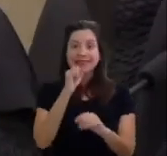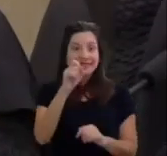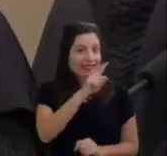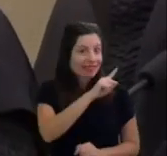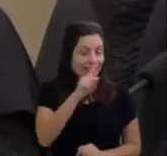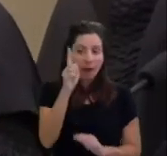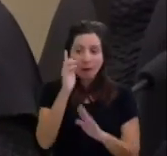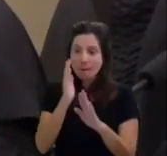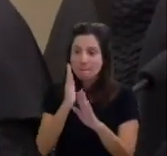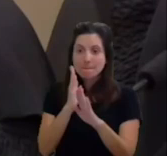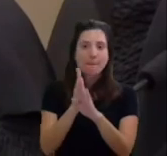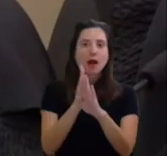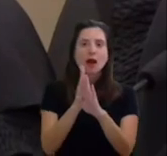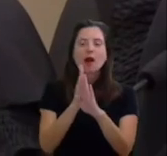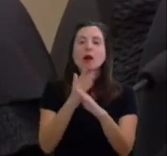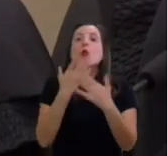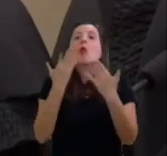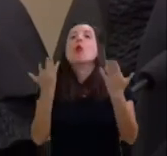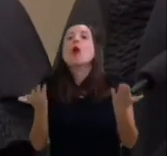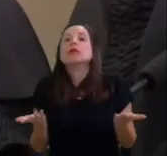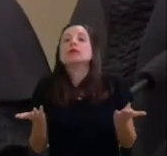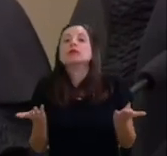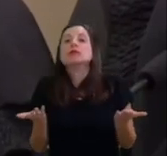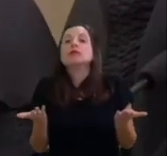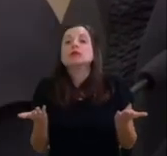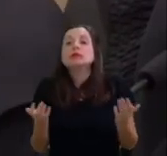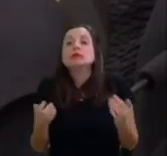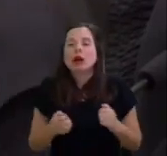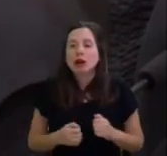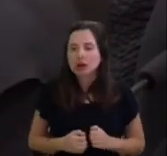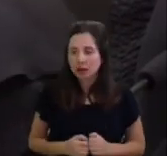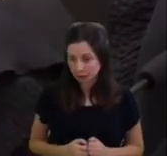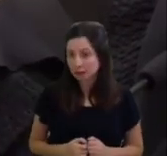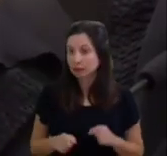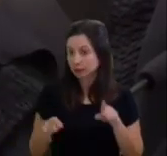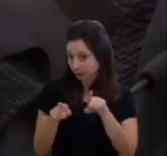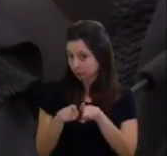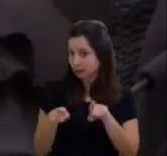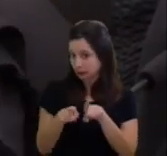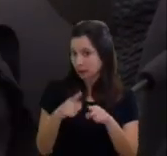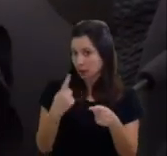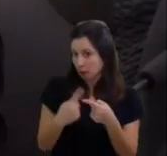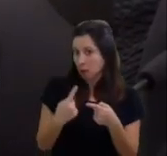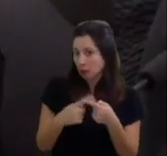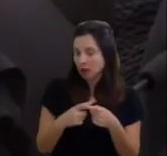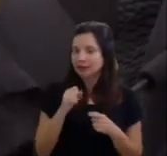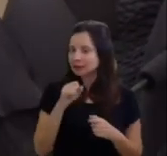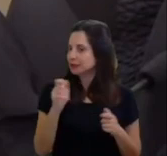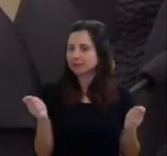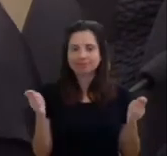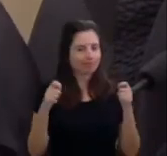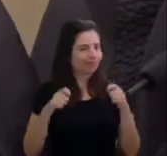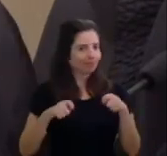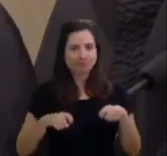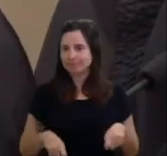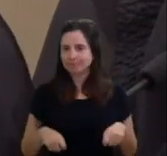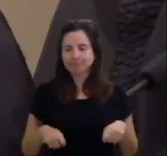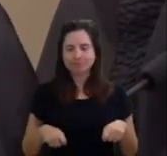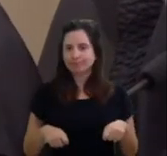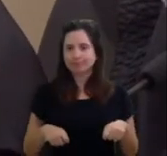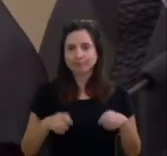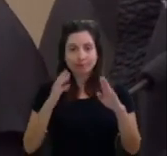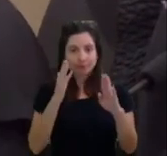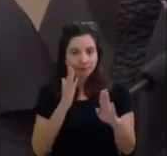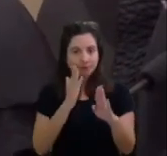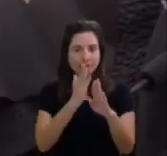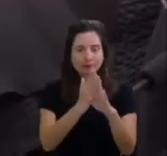a destinação ao pré-candidato investigado. Até porque, se não foi possível identificar o destinatário do serviço,